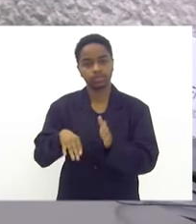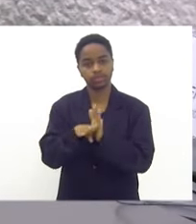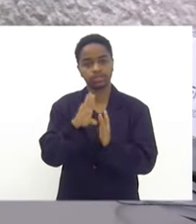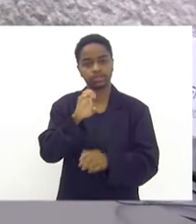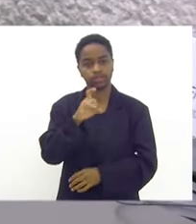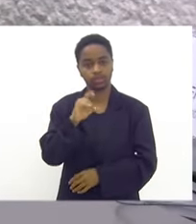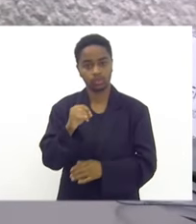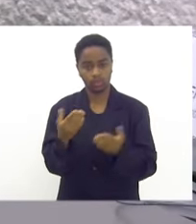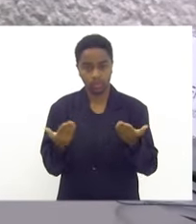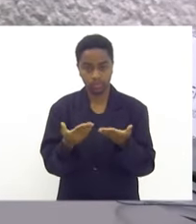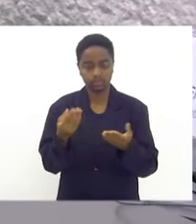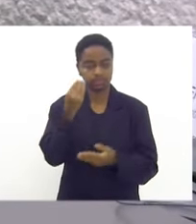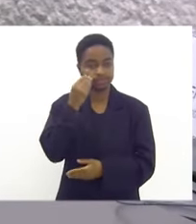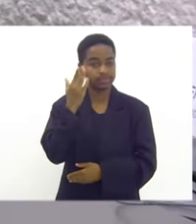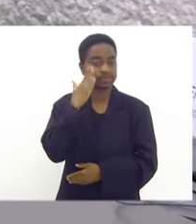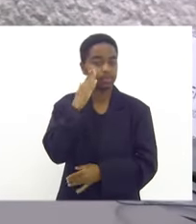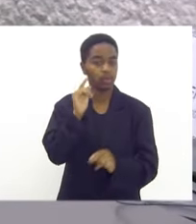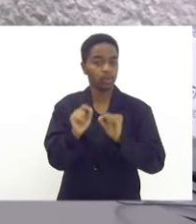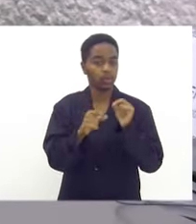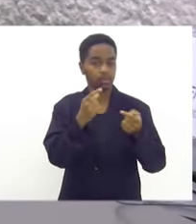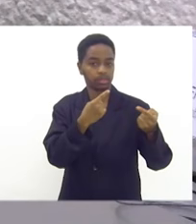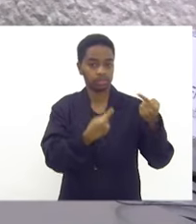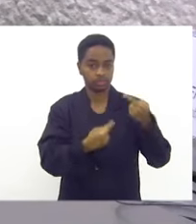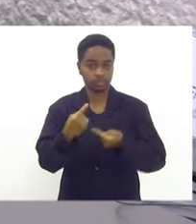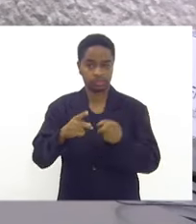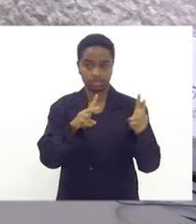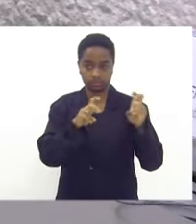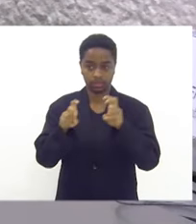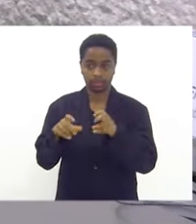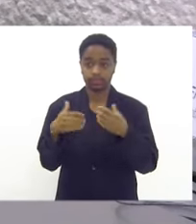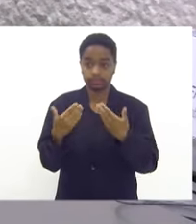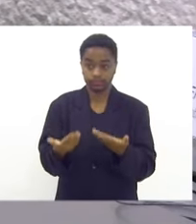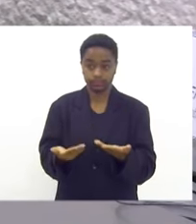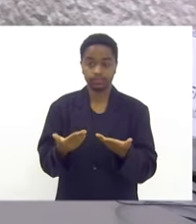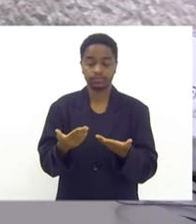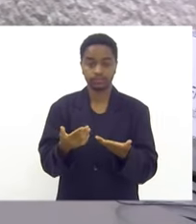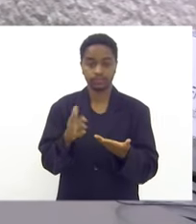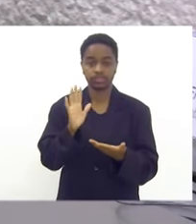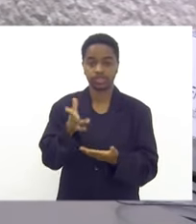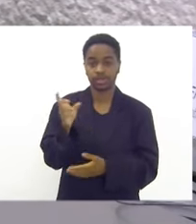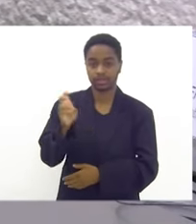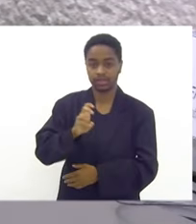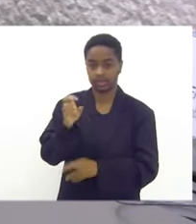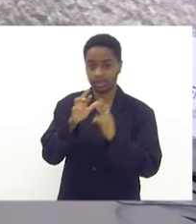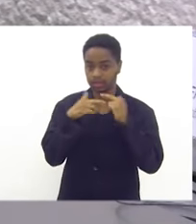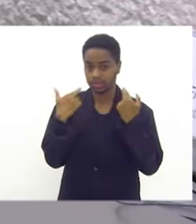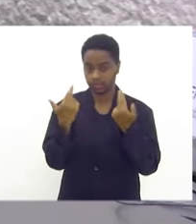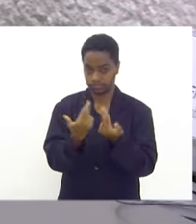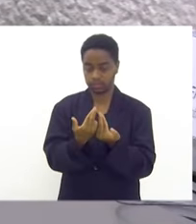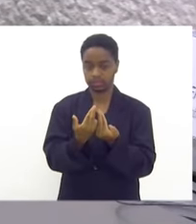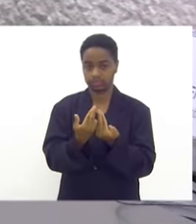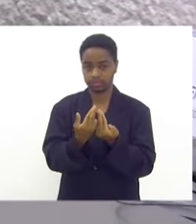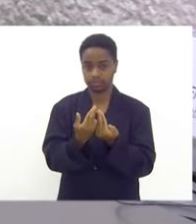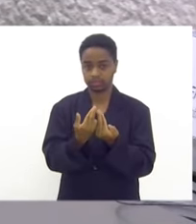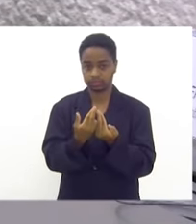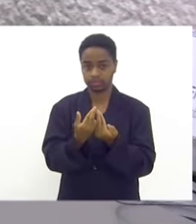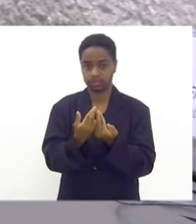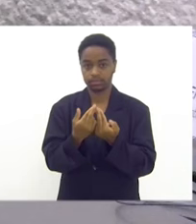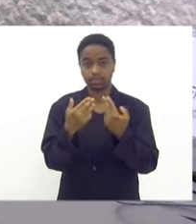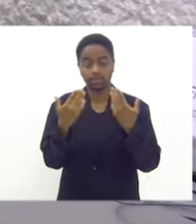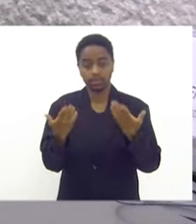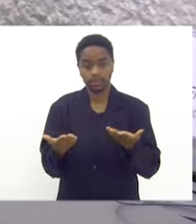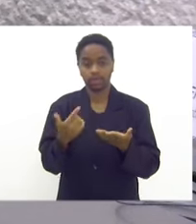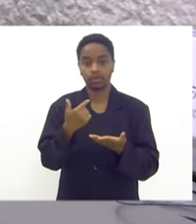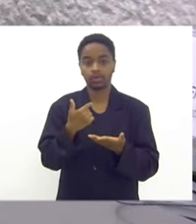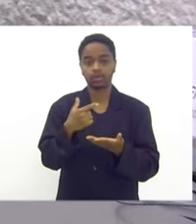para poder ter conhecimento da matéria Então eu acho que o Ibama tinha que fazer a mesma coisa porque essa daqu já é a quinta reunião da comissão né e o bama o Ibama